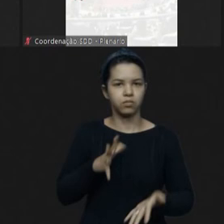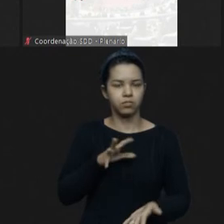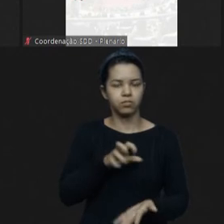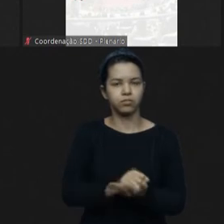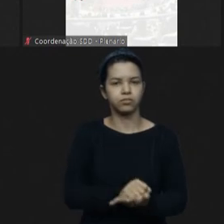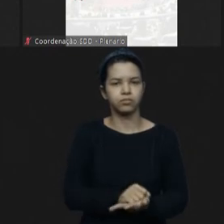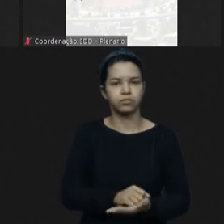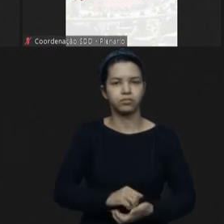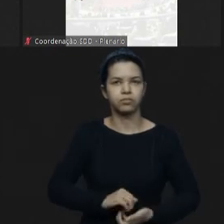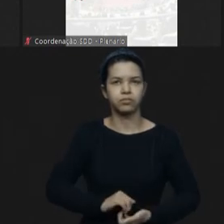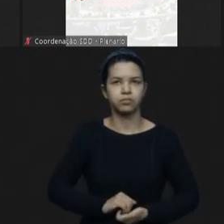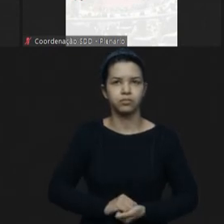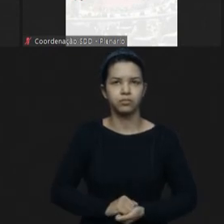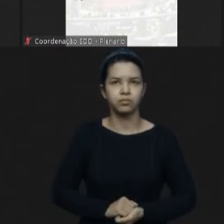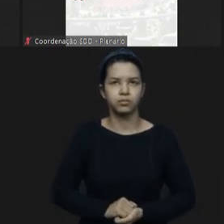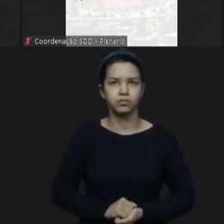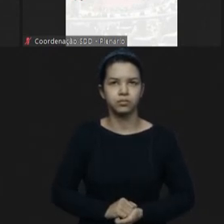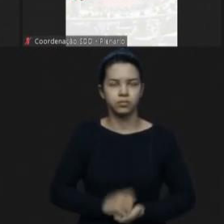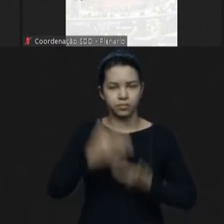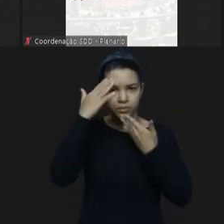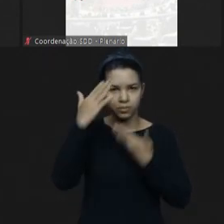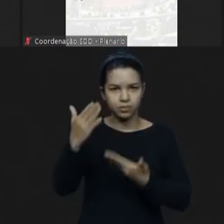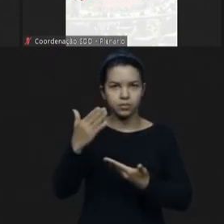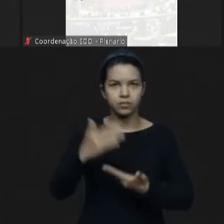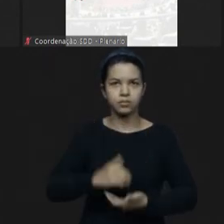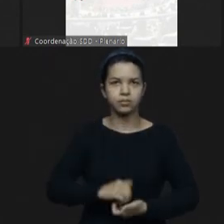deputado. Obrigado.